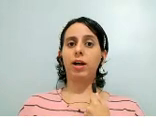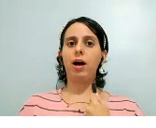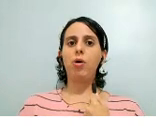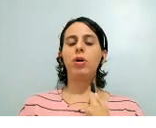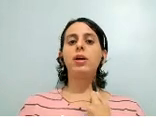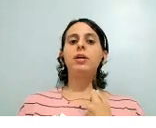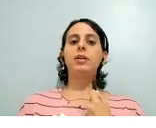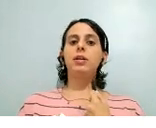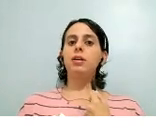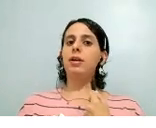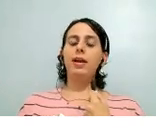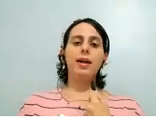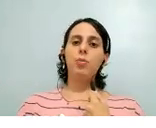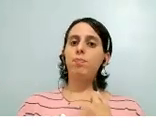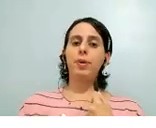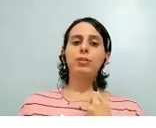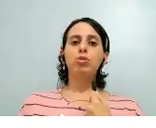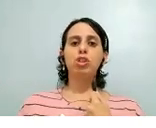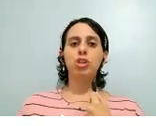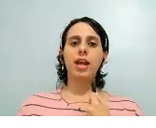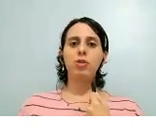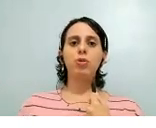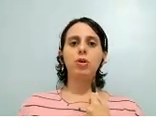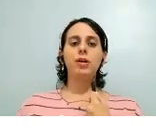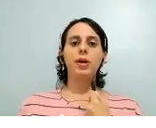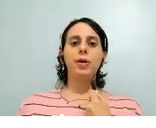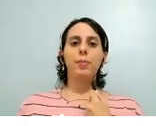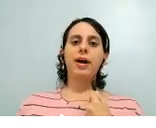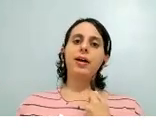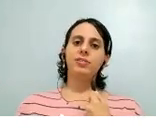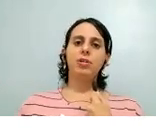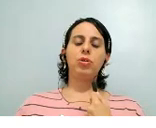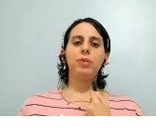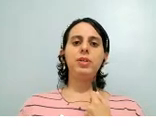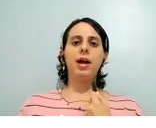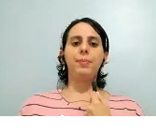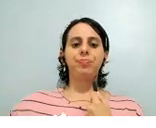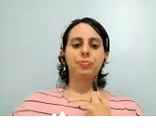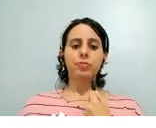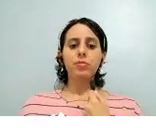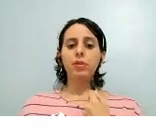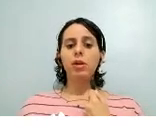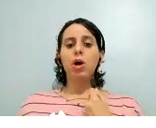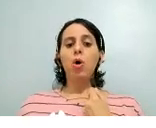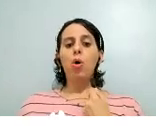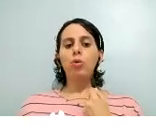um local que é um prato cheio para se contaminar.